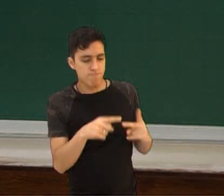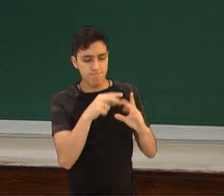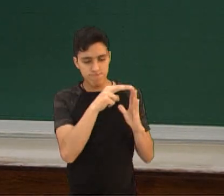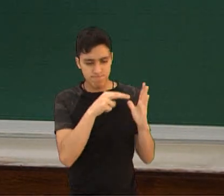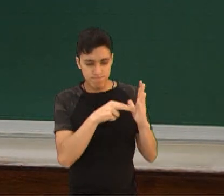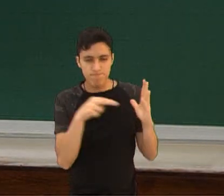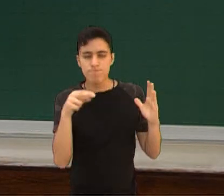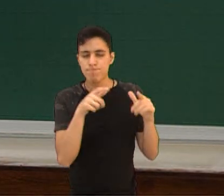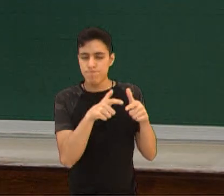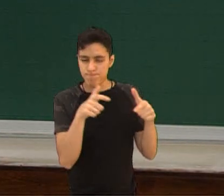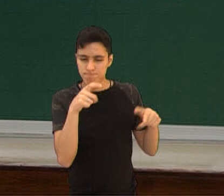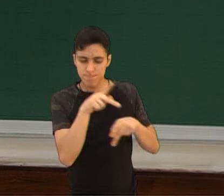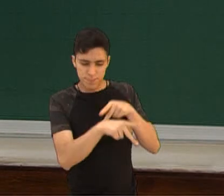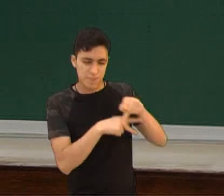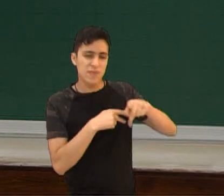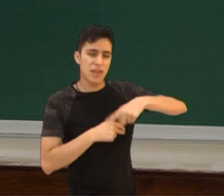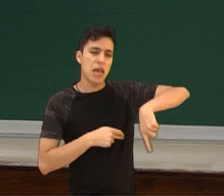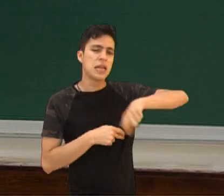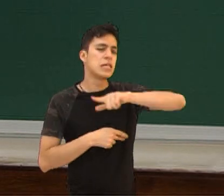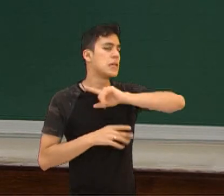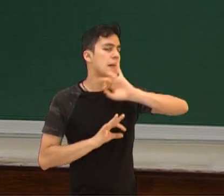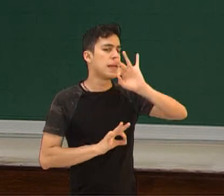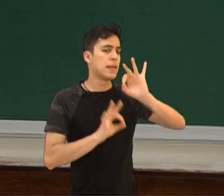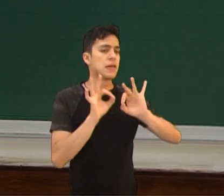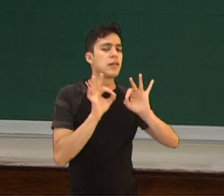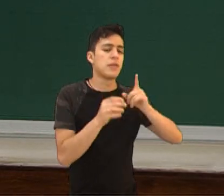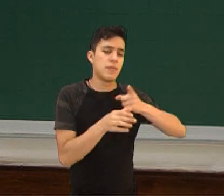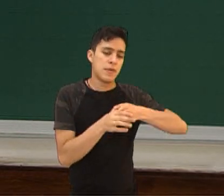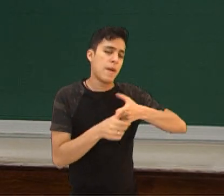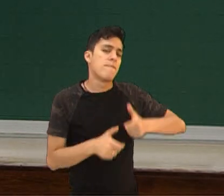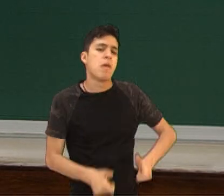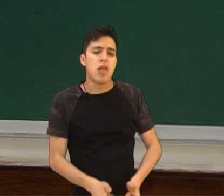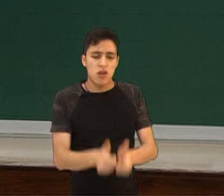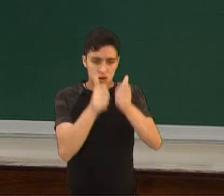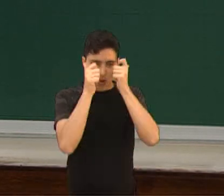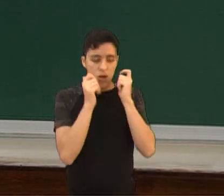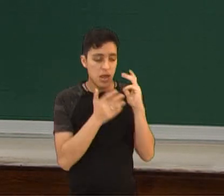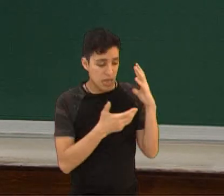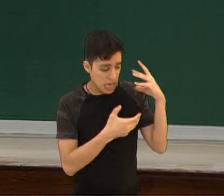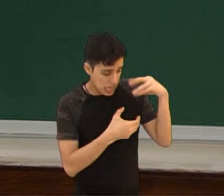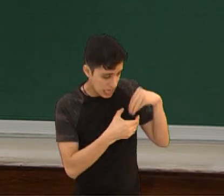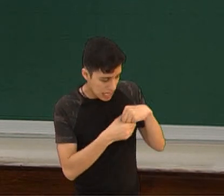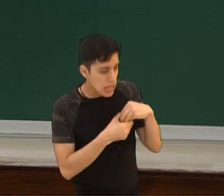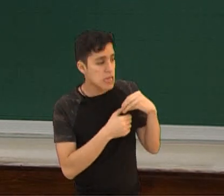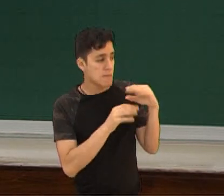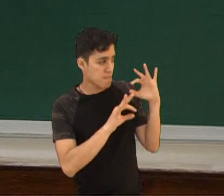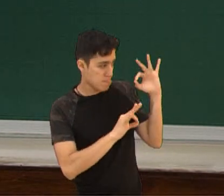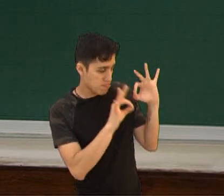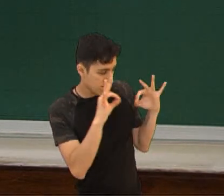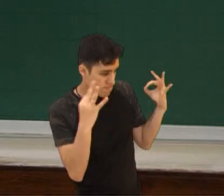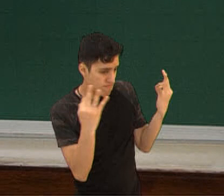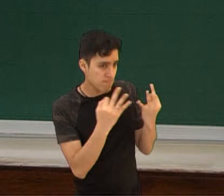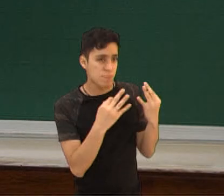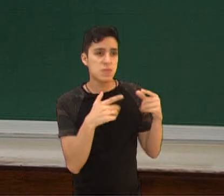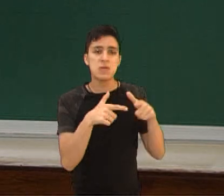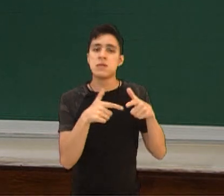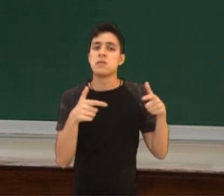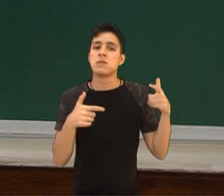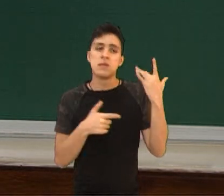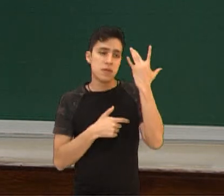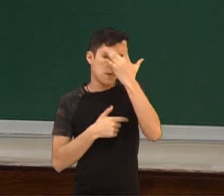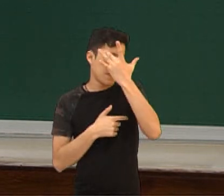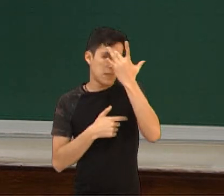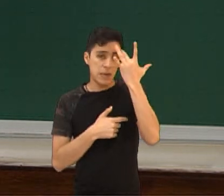e tem um planejamento urbano melhor, a população faz planejamento familiar, a maioria da população é de brancos, ingleses, né,